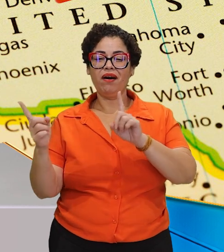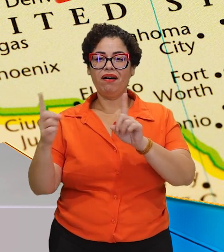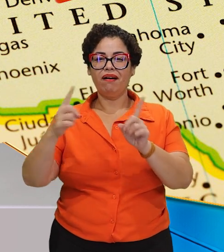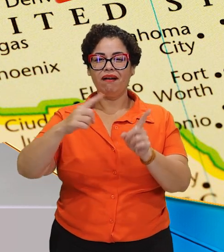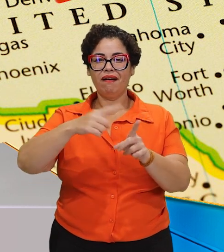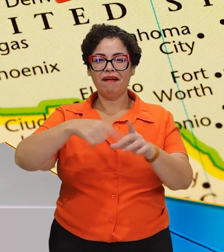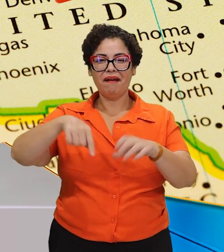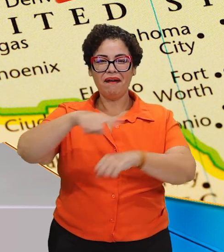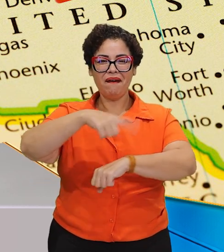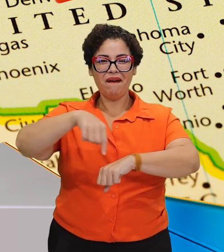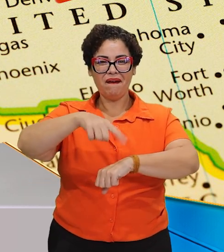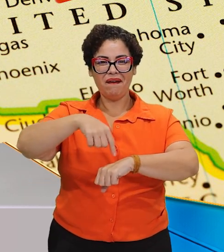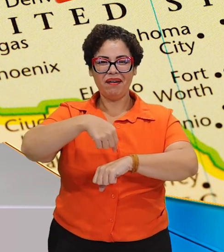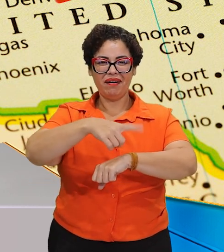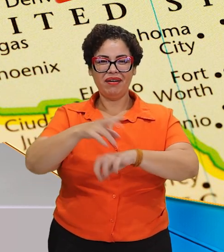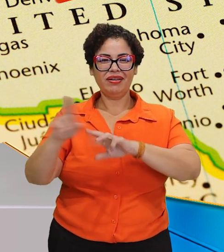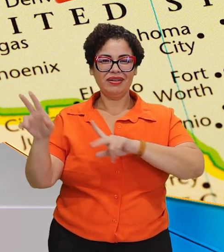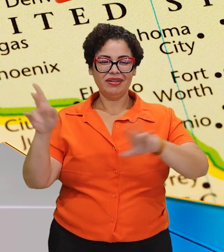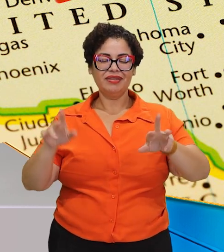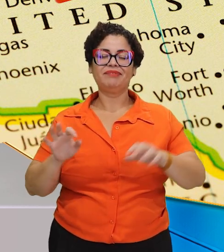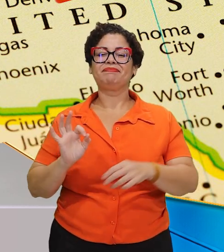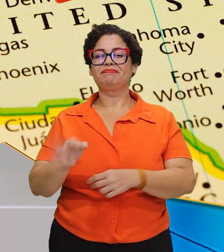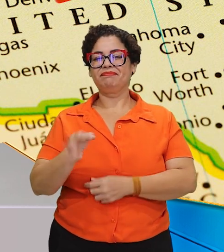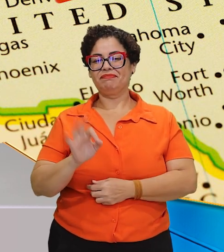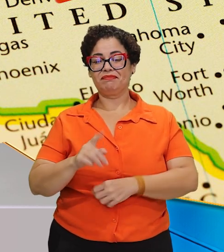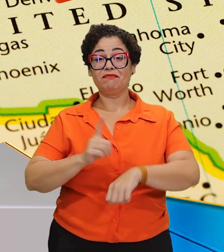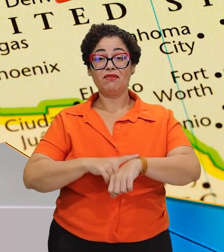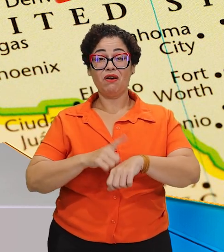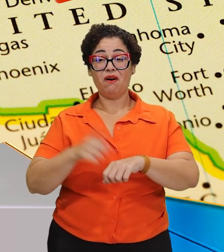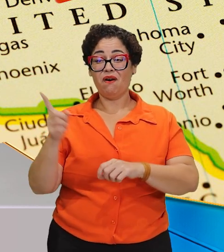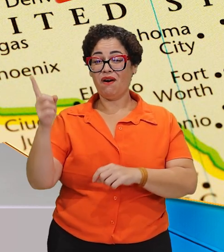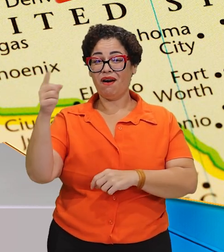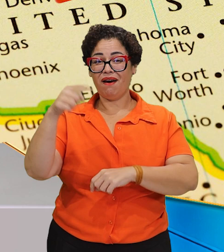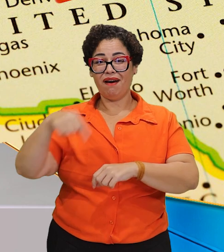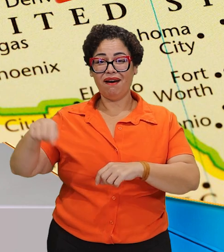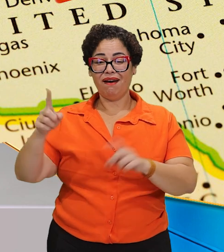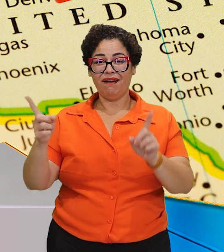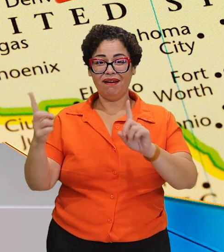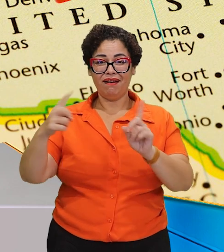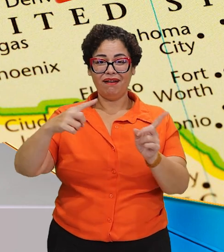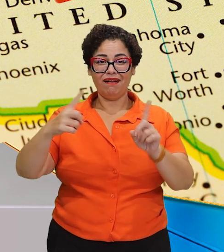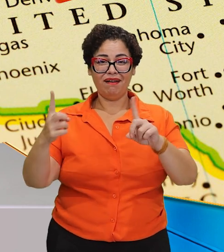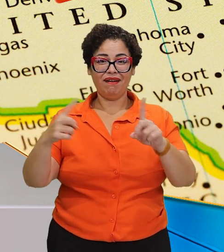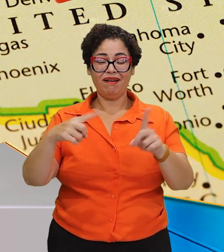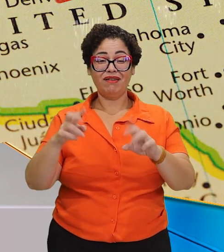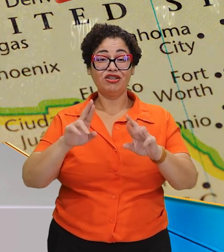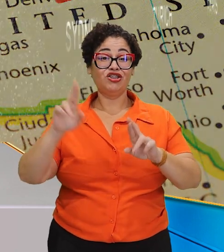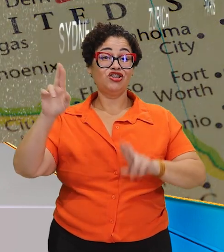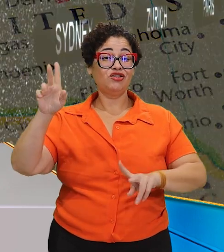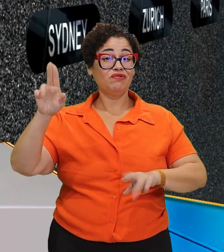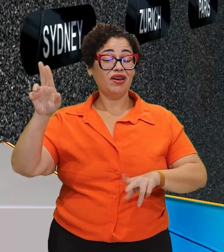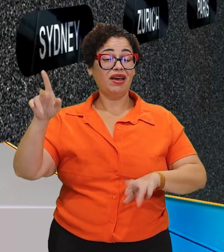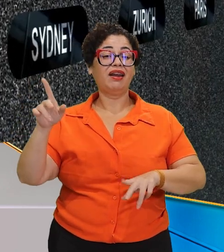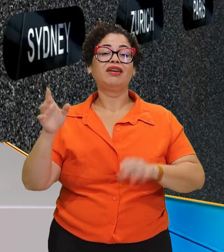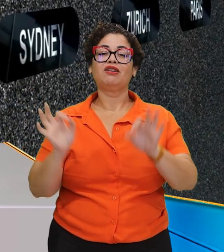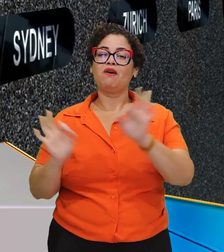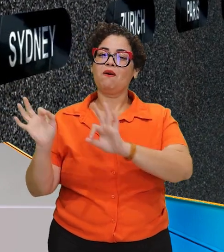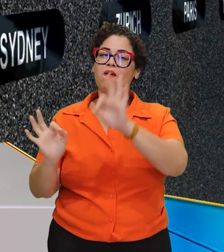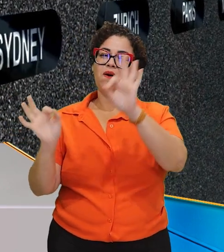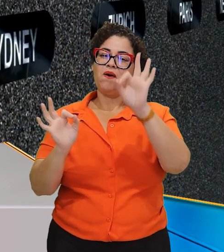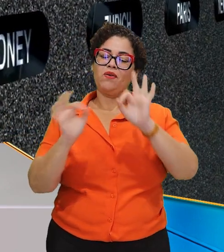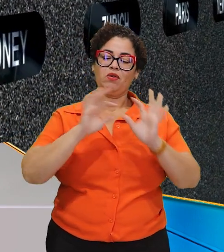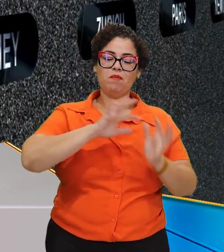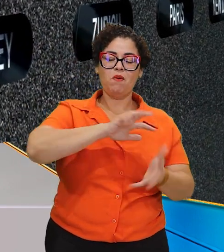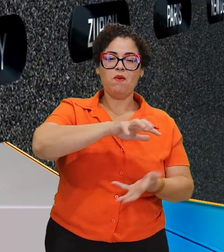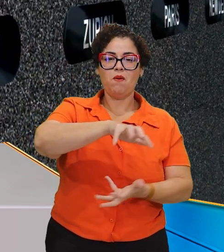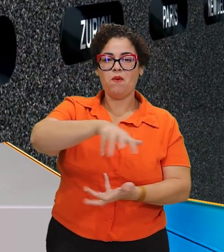horários. Exatamente, professora. Os fusos horários são essenciais para coordenar atividades ao redor do